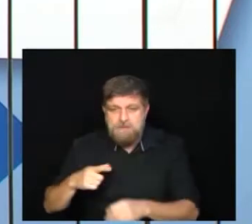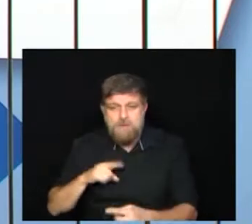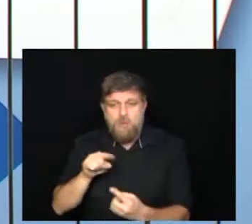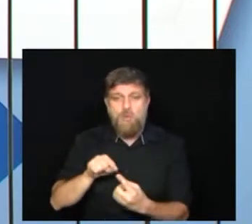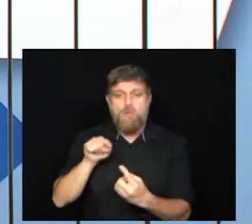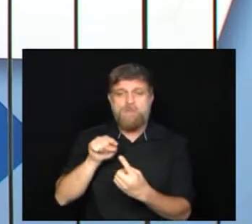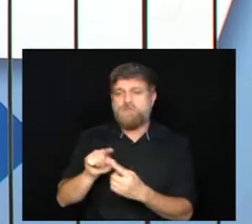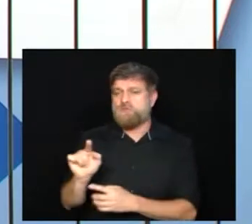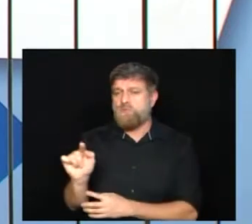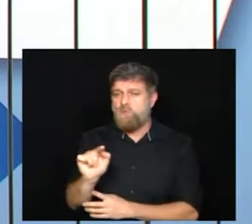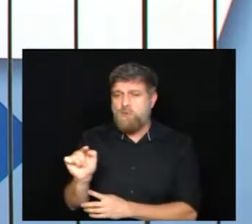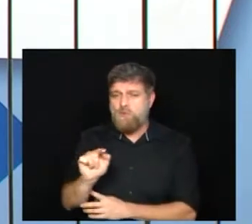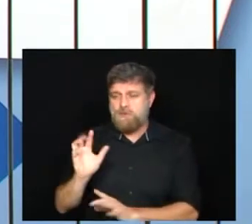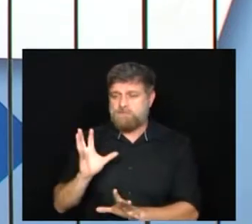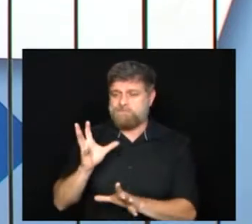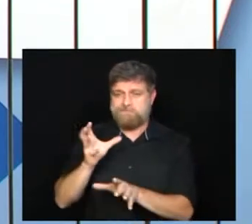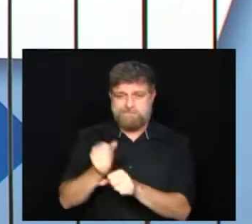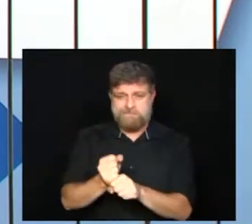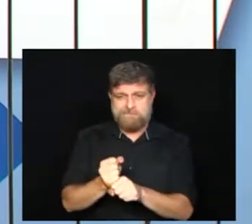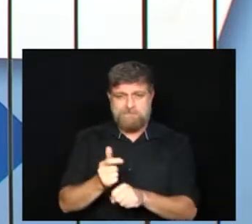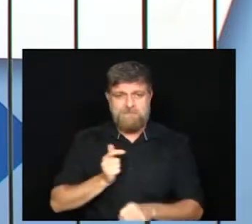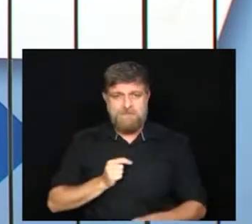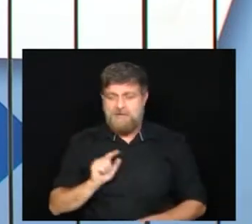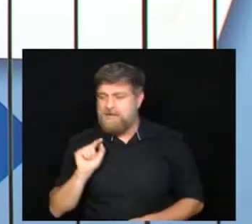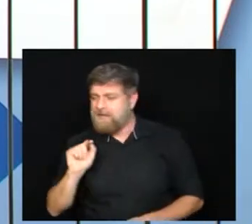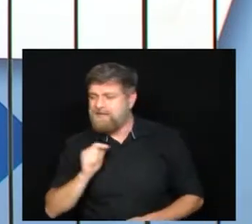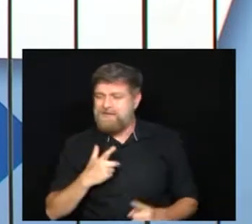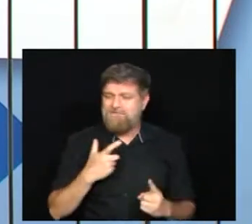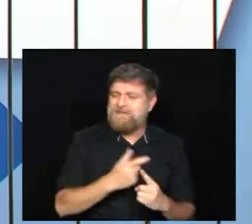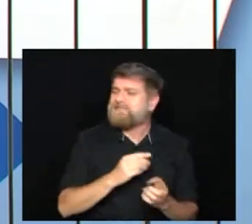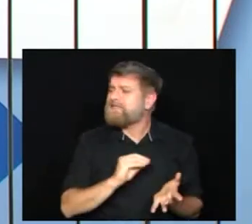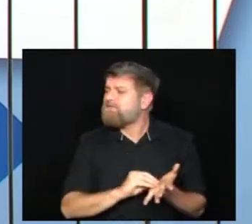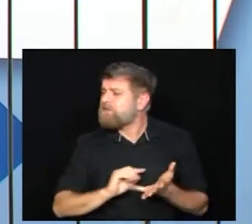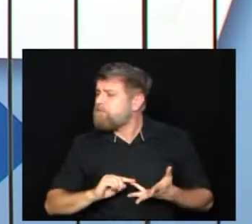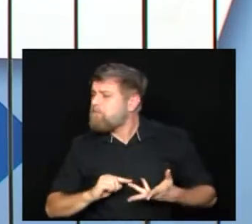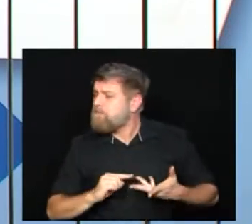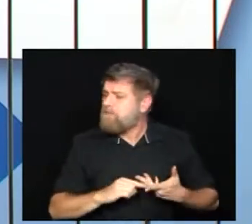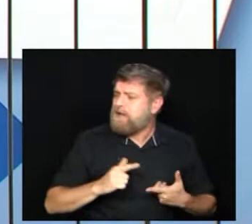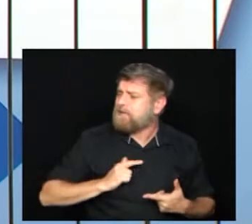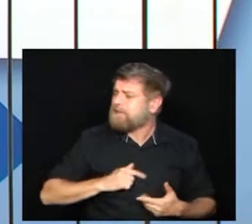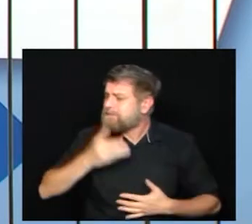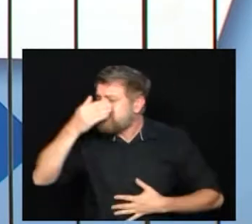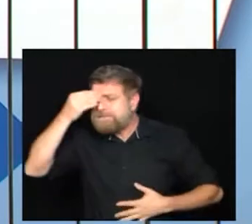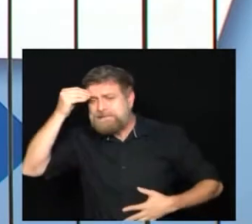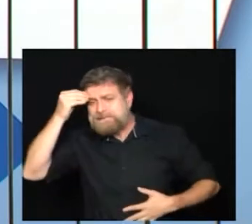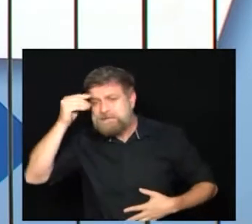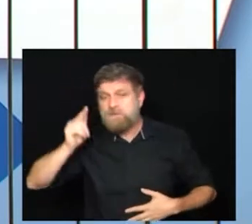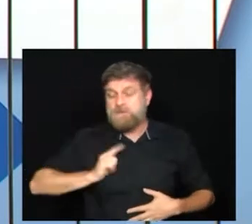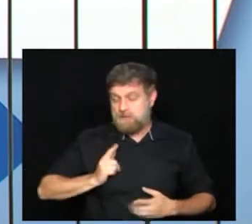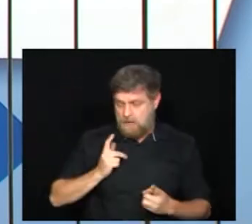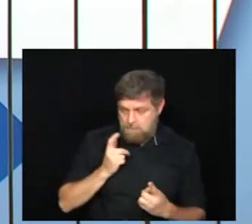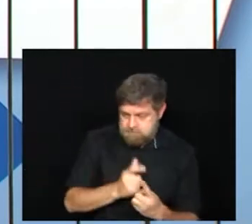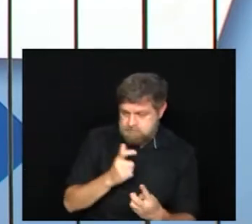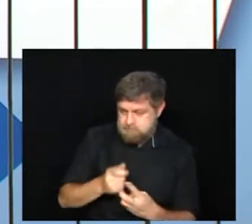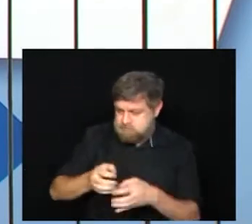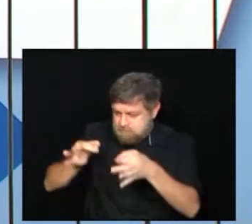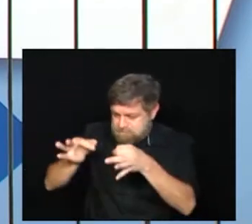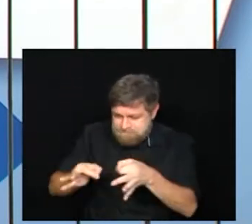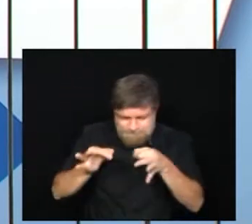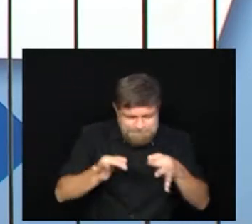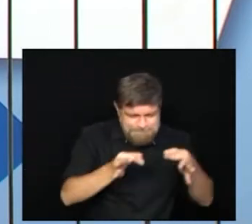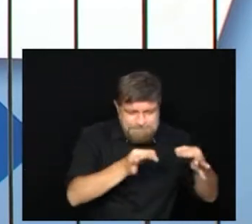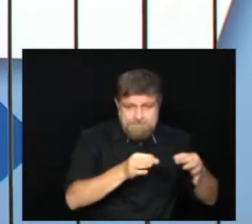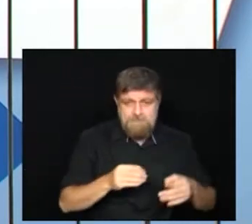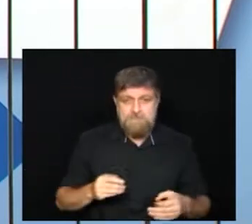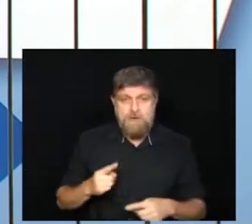meta é, como se diz, ver que vacina está faltando, ficou alguma para trás, vamos atualizar aí esse calendário,